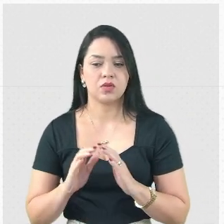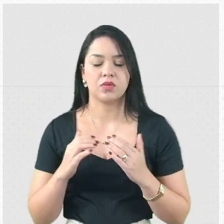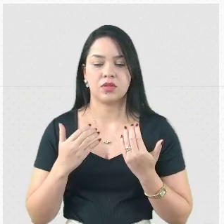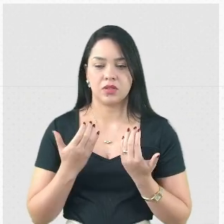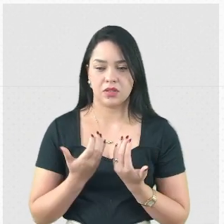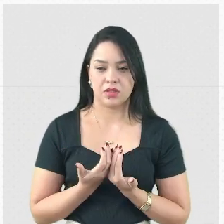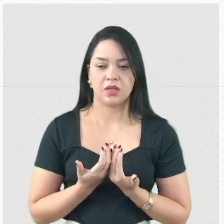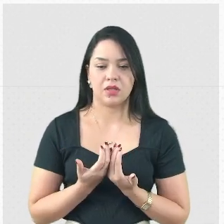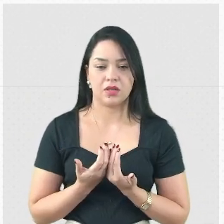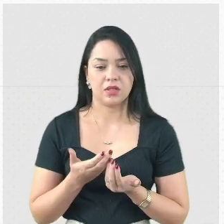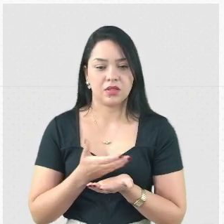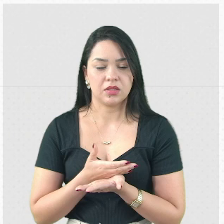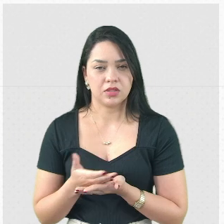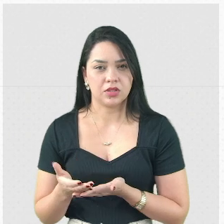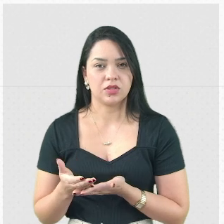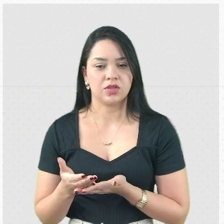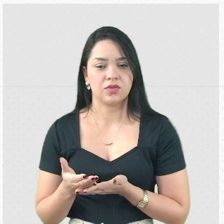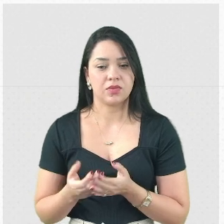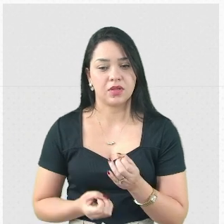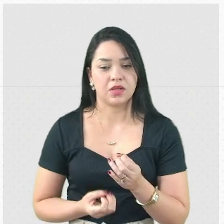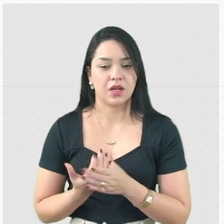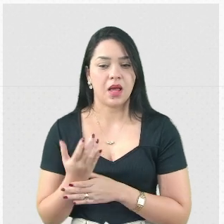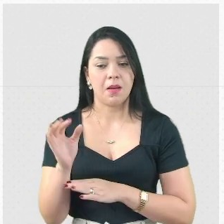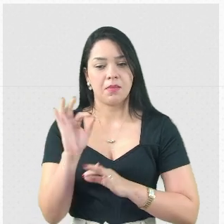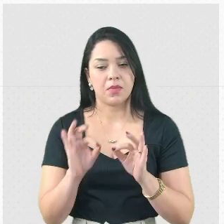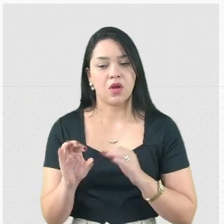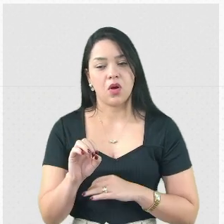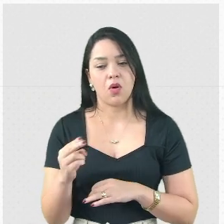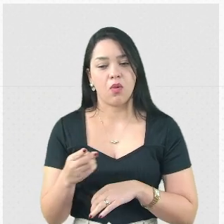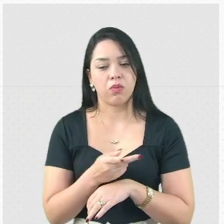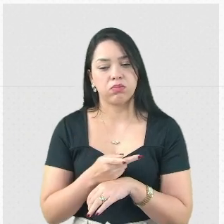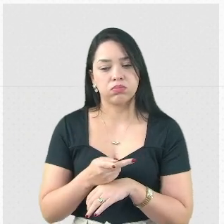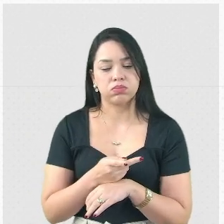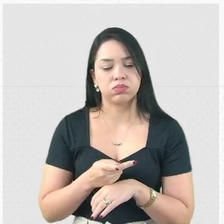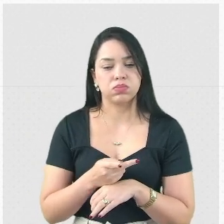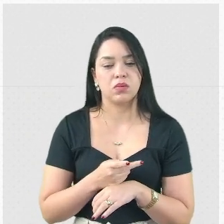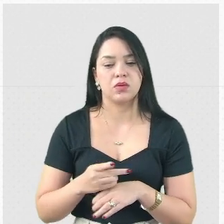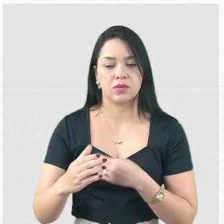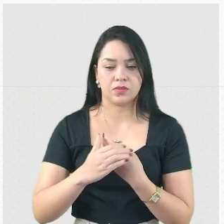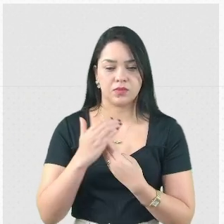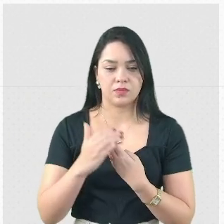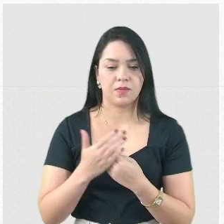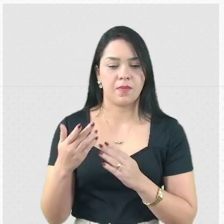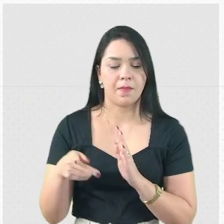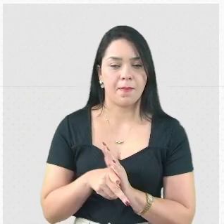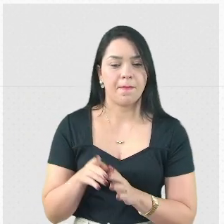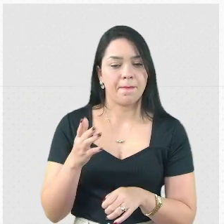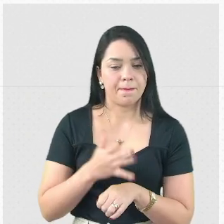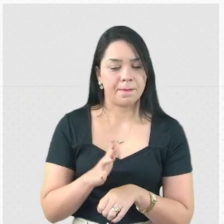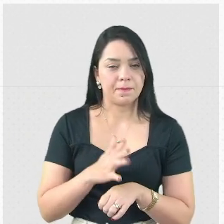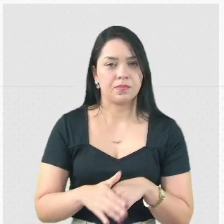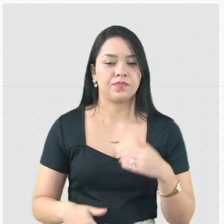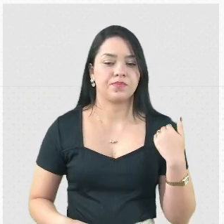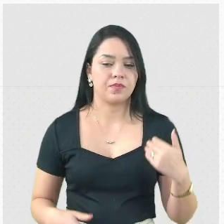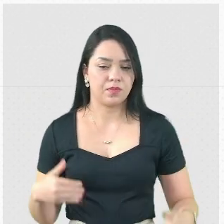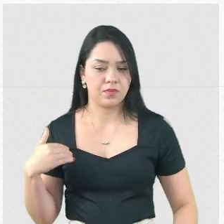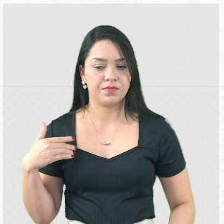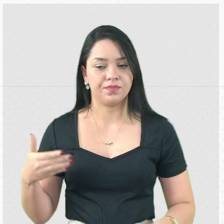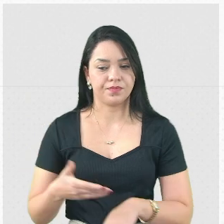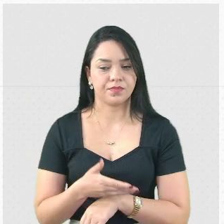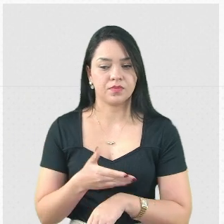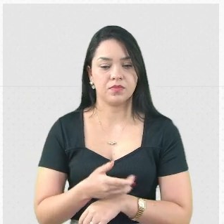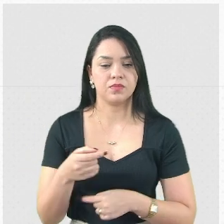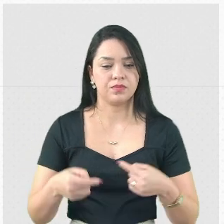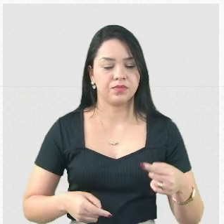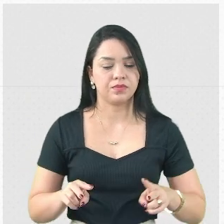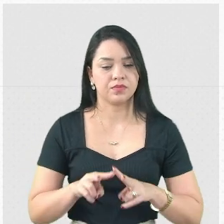comunitárias, a iniciativa pessoal para criar, planejar ou buscar orientação para as suas próprias práticas corporais, a intervenção